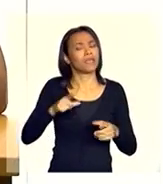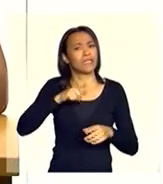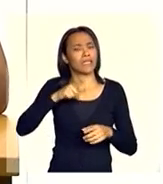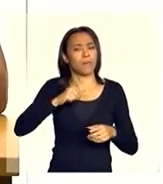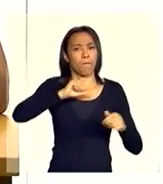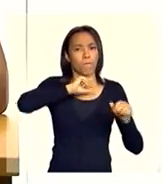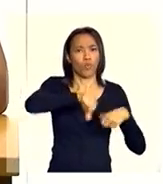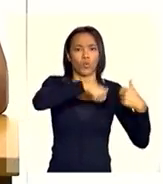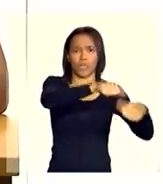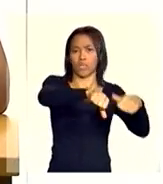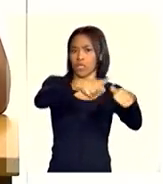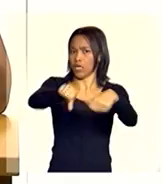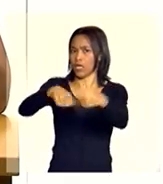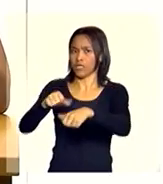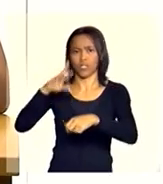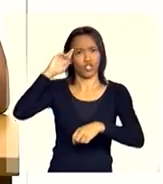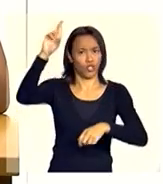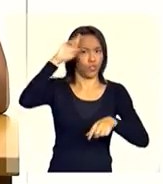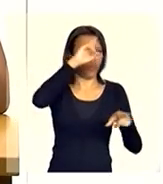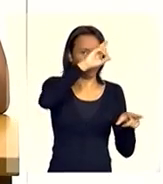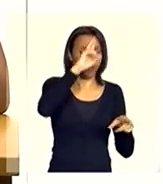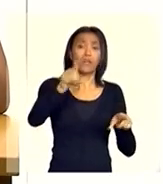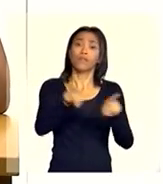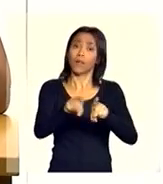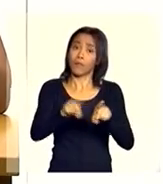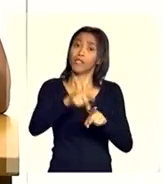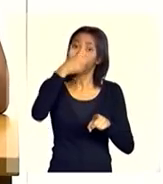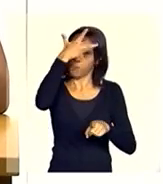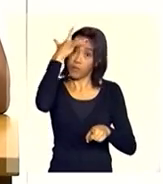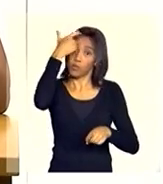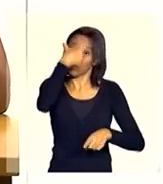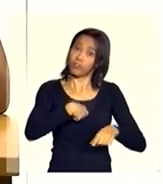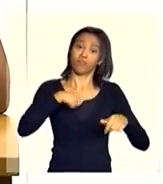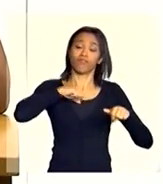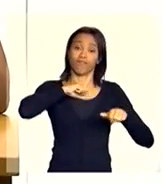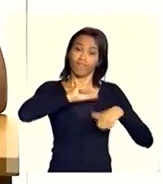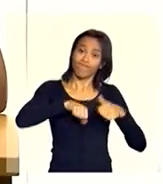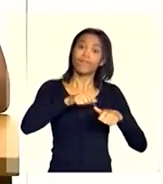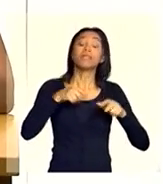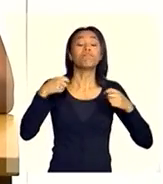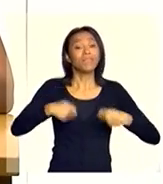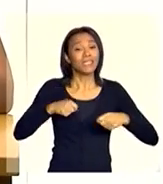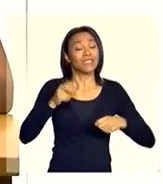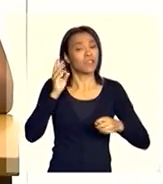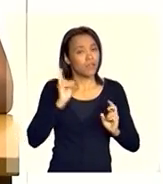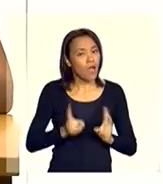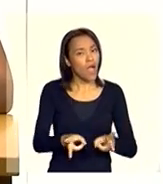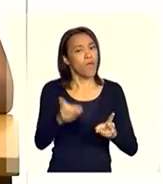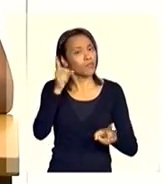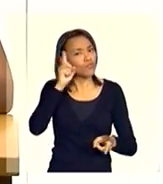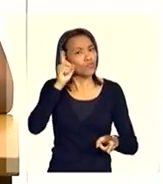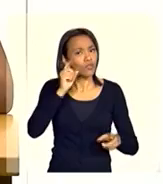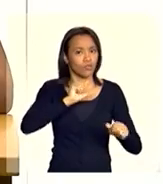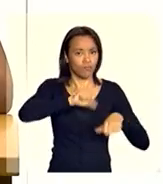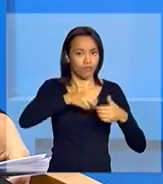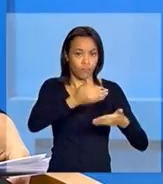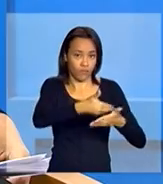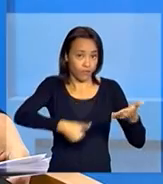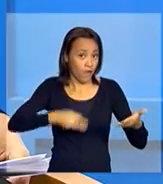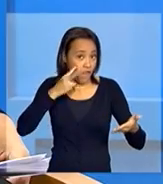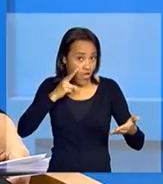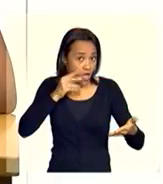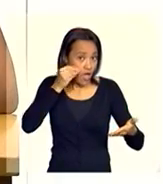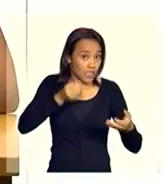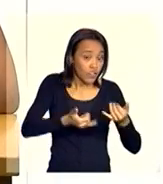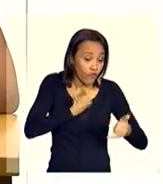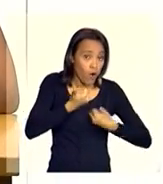mudança né de gestão até mesmo de trabalhadores então é necessário sua atualização constante e as informações Então as